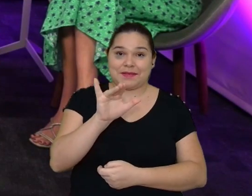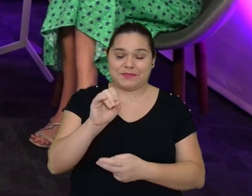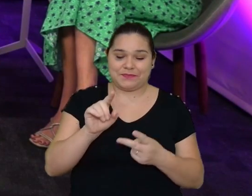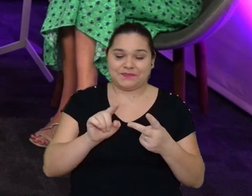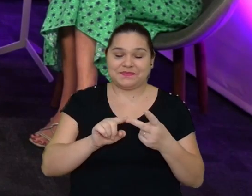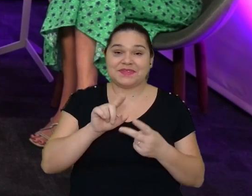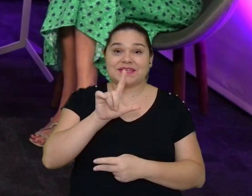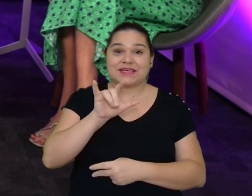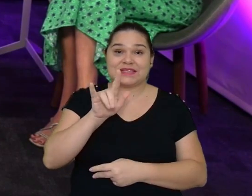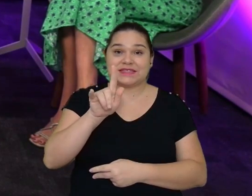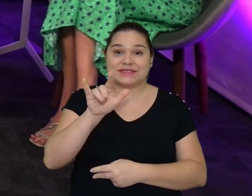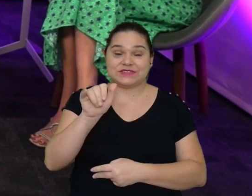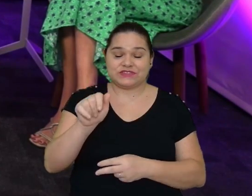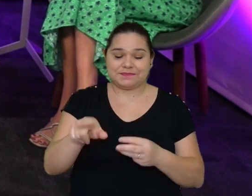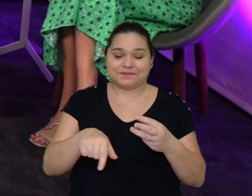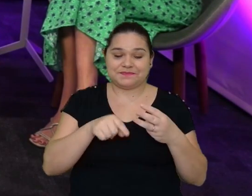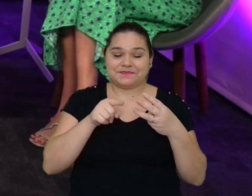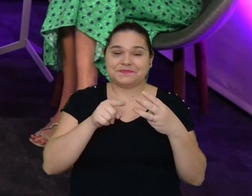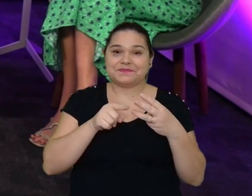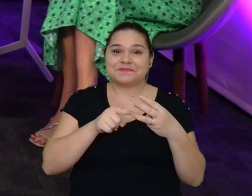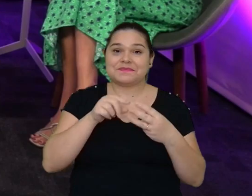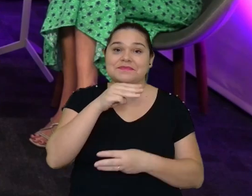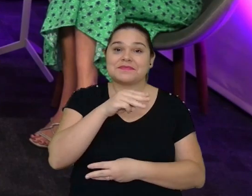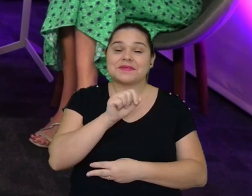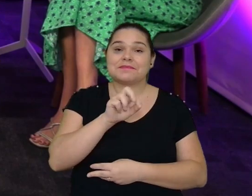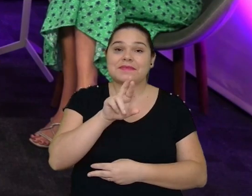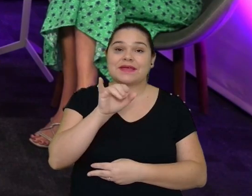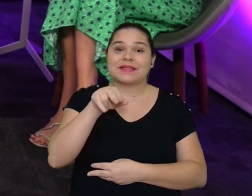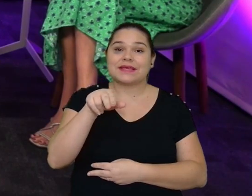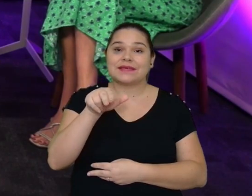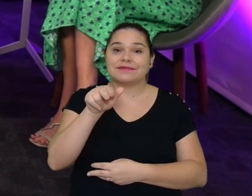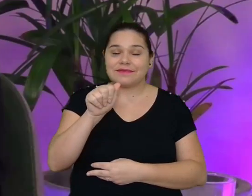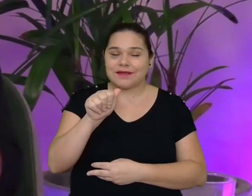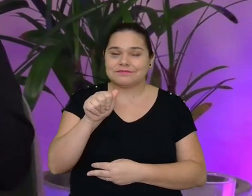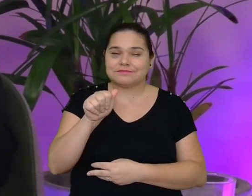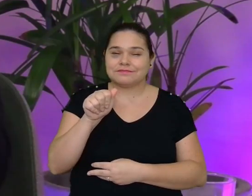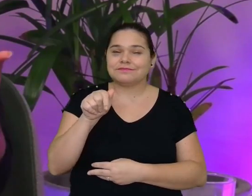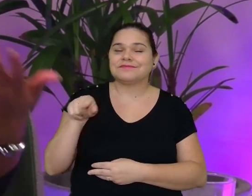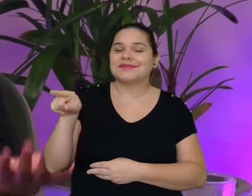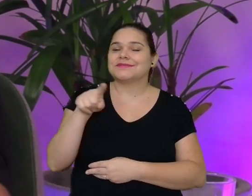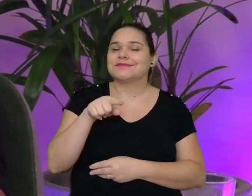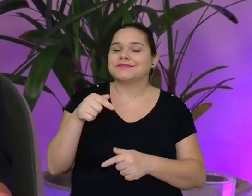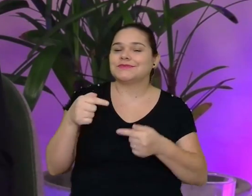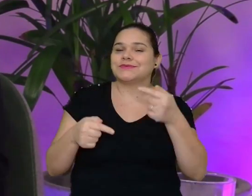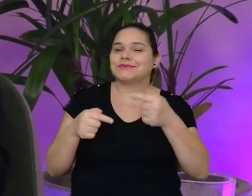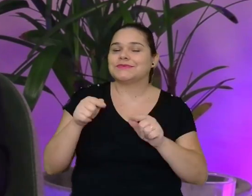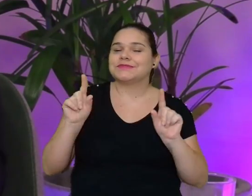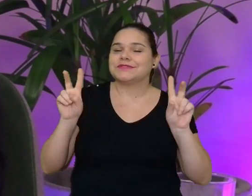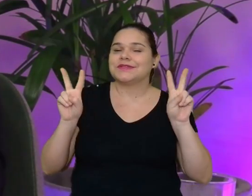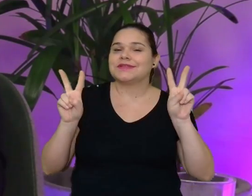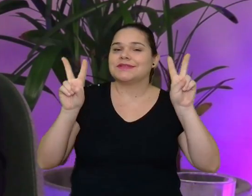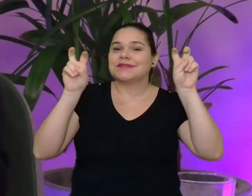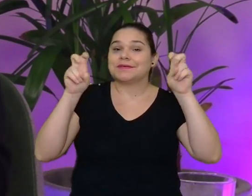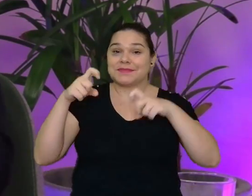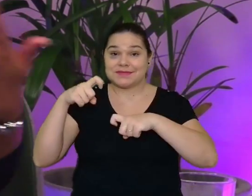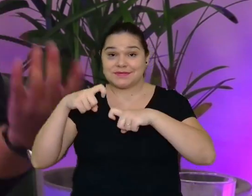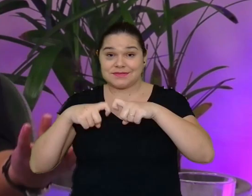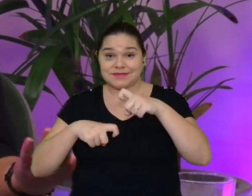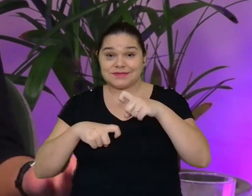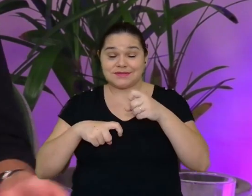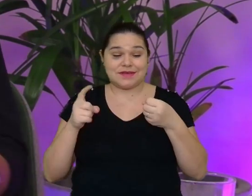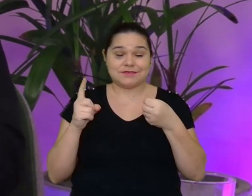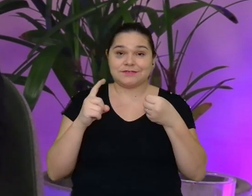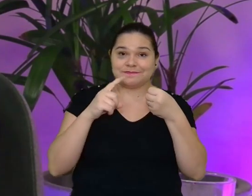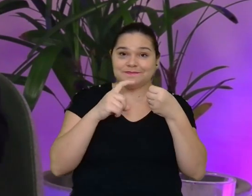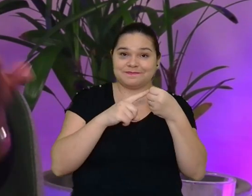da Merck, e a Marina Raton, da Fio, para debater um pouquinho sobre fertilidade e sexo e como que isso afeta a